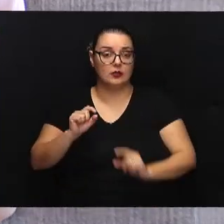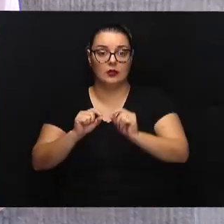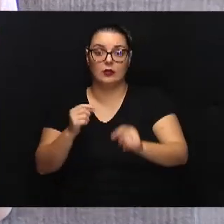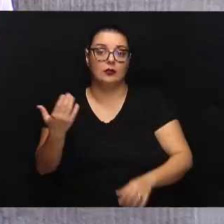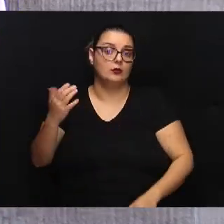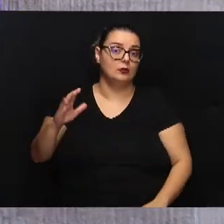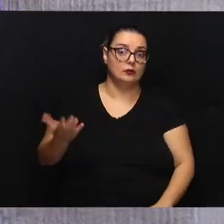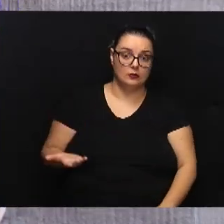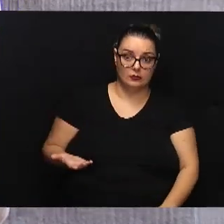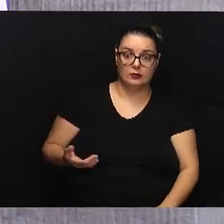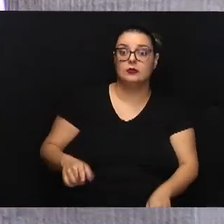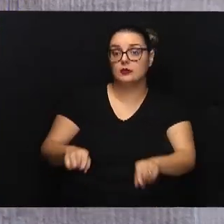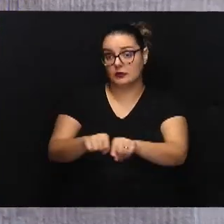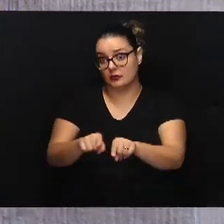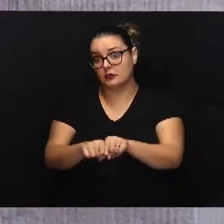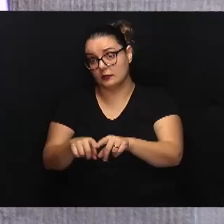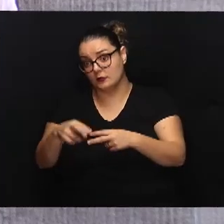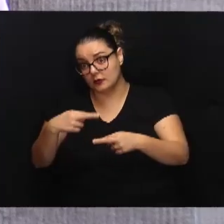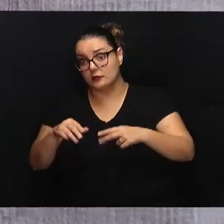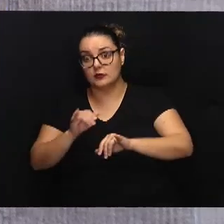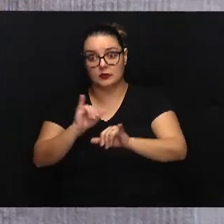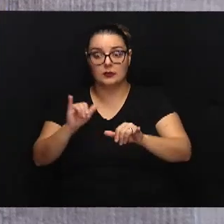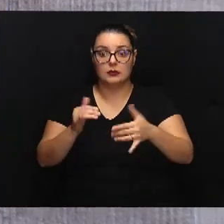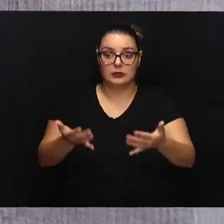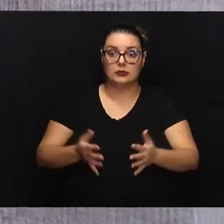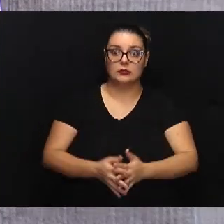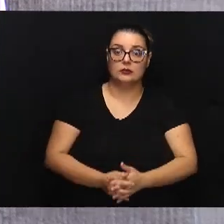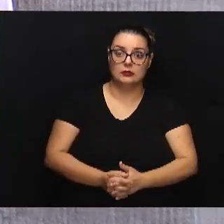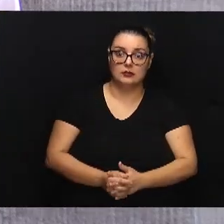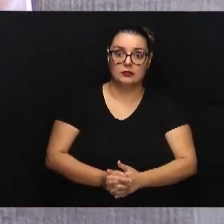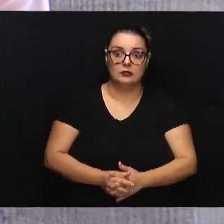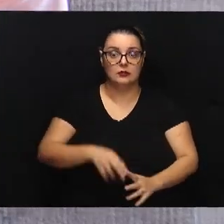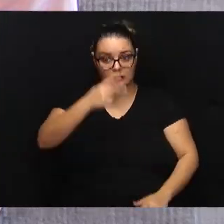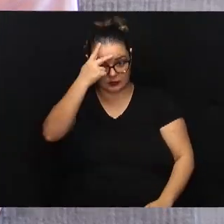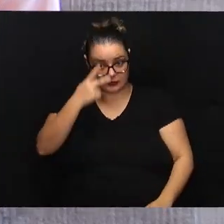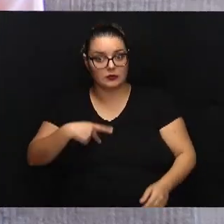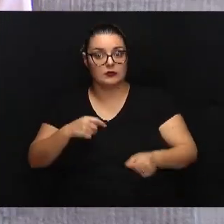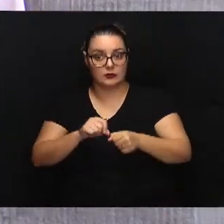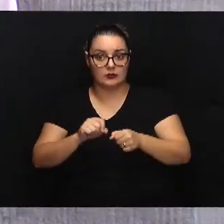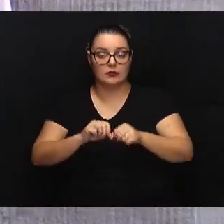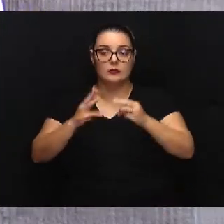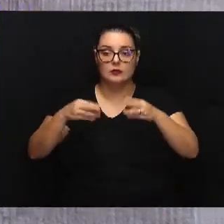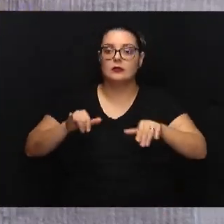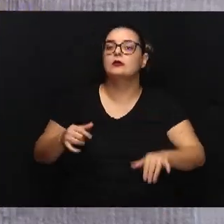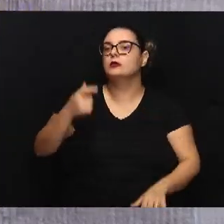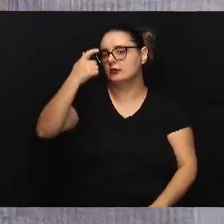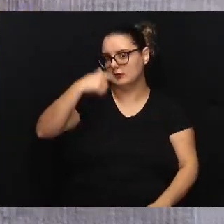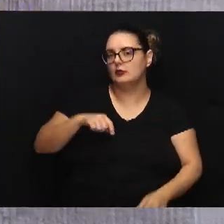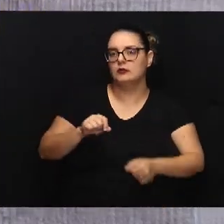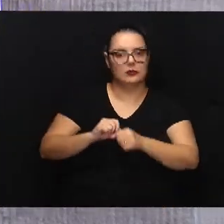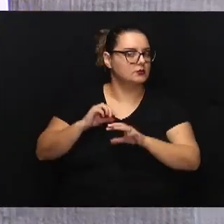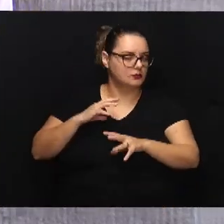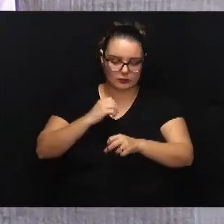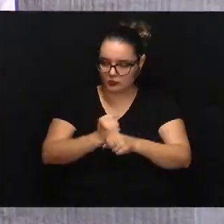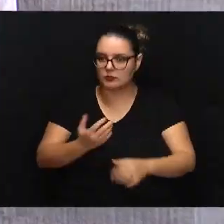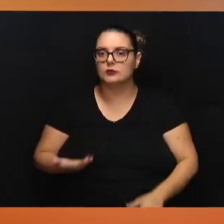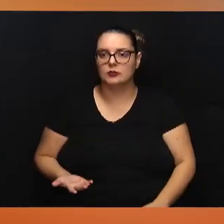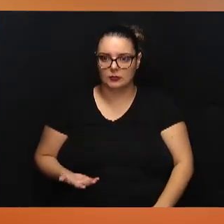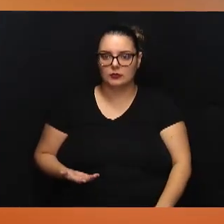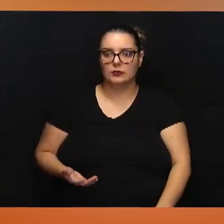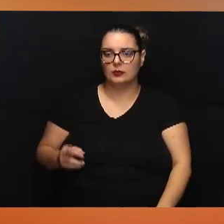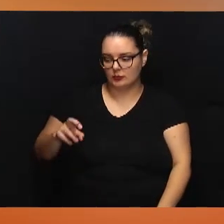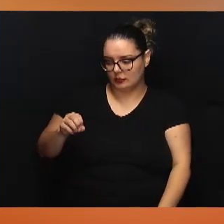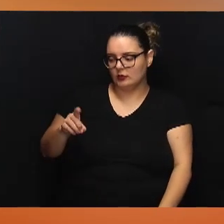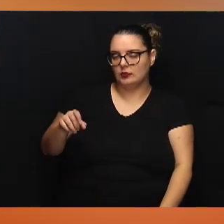também tem essa questão da divulgação, né? Você mesma quem faz seu marketing. Eu faço tudo. Eu faço tudo. O Rodrigo me ajuda em algumas